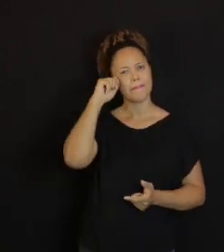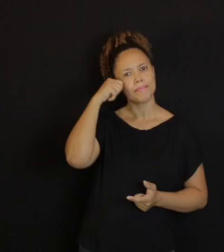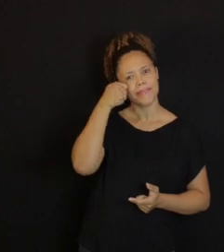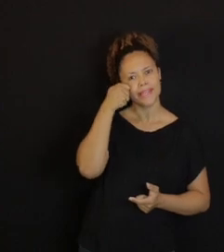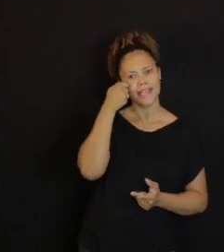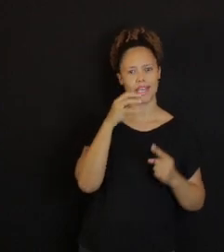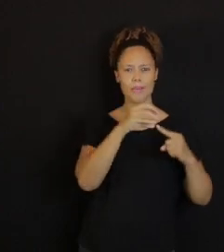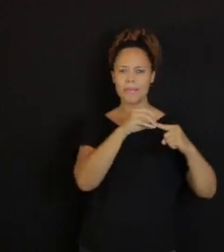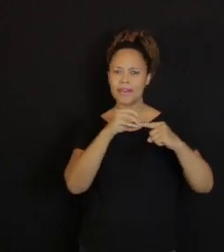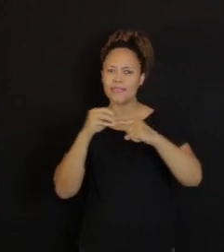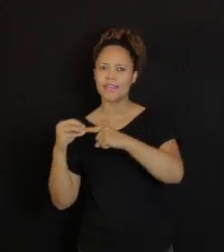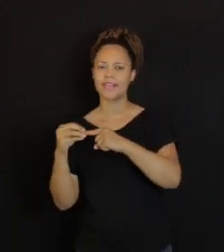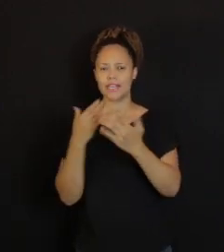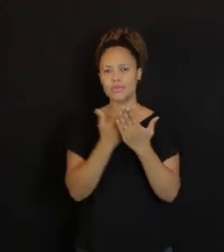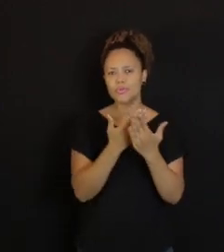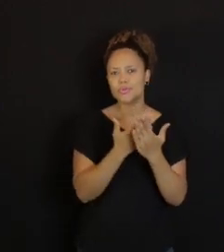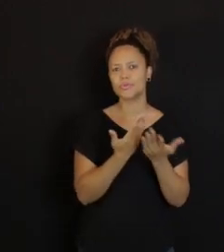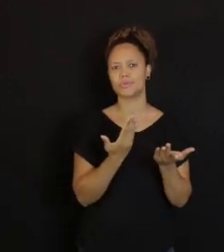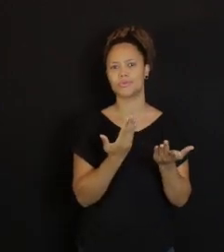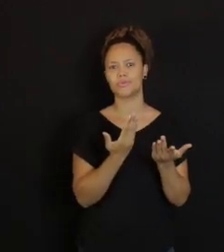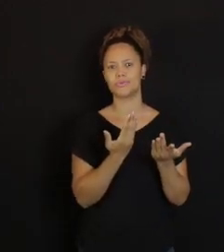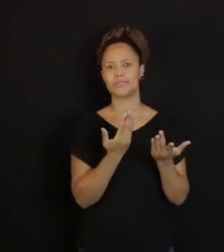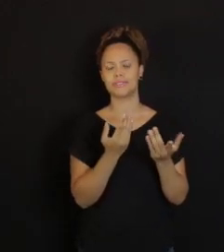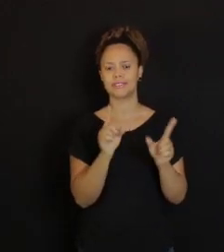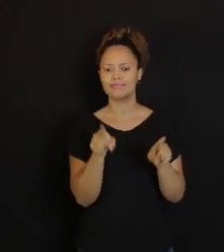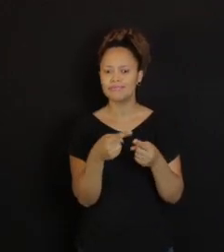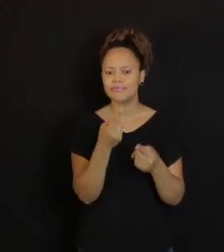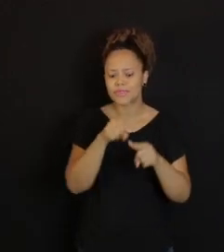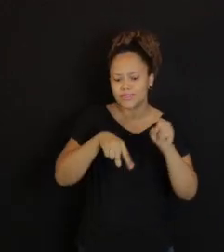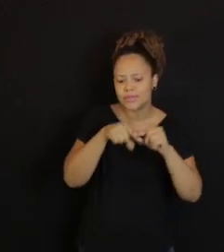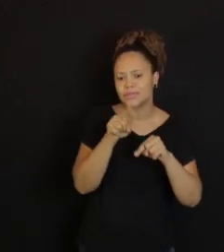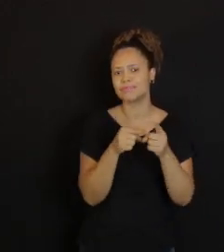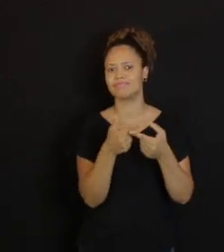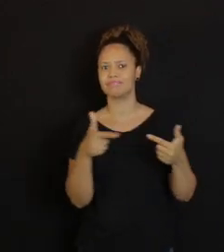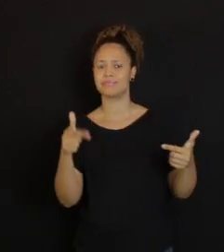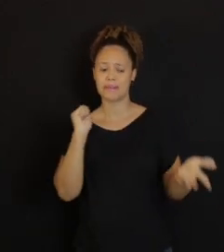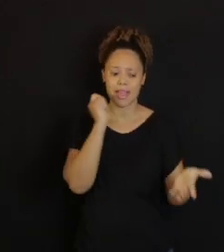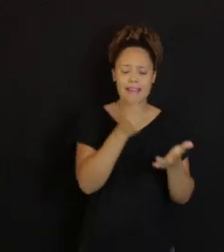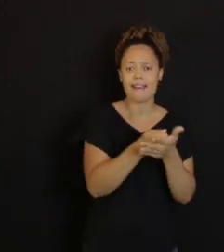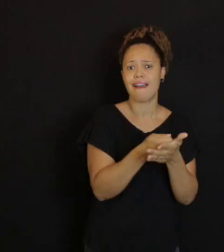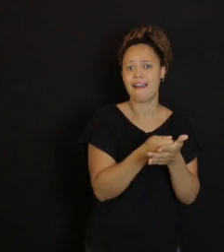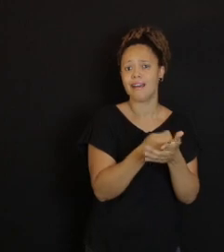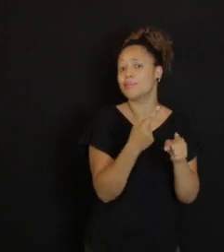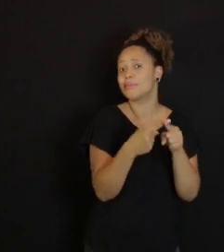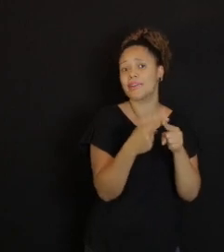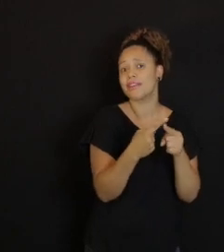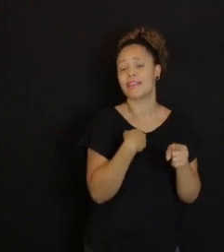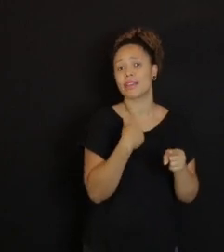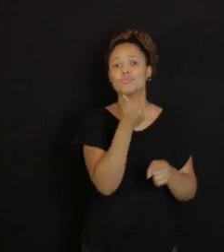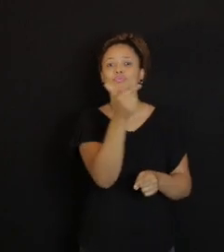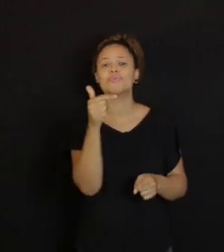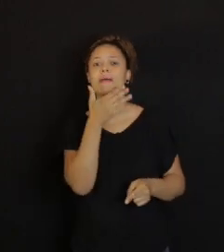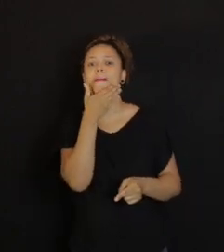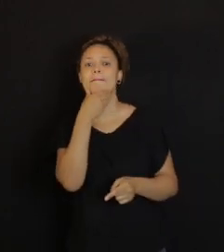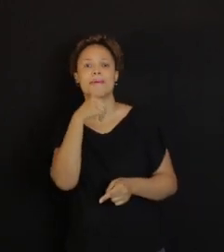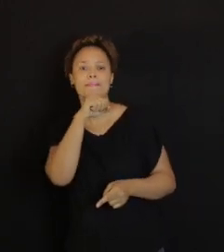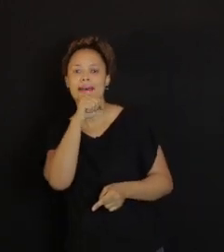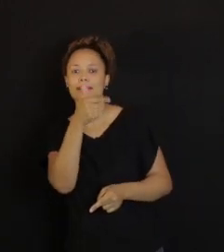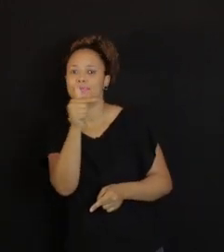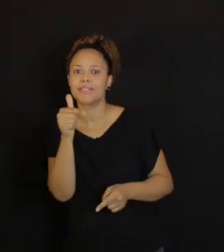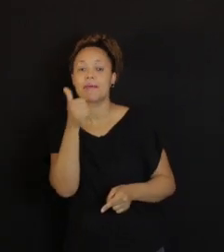periferia estudar um instrumento que ele tivesse que pagar um curso, né? Ainda mais eu sem pai, com mãe trabalhando na